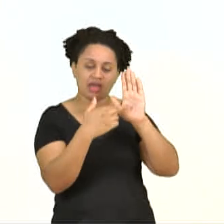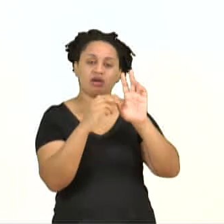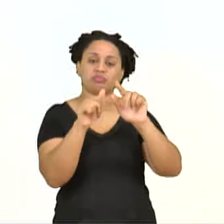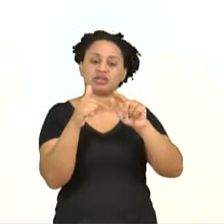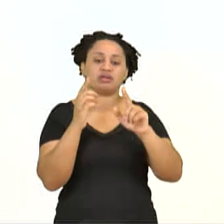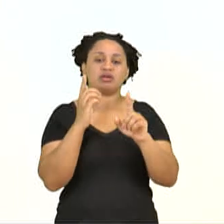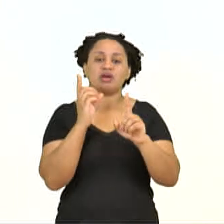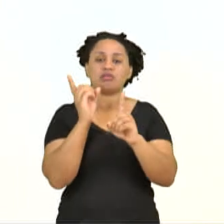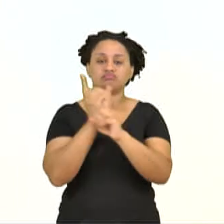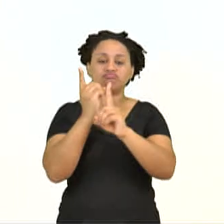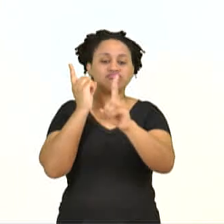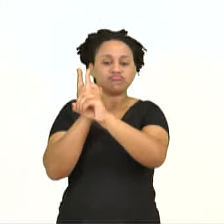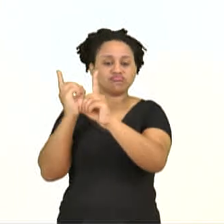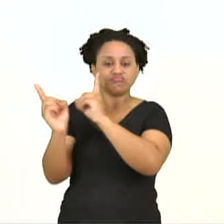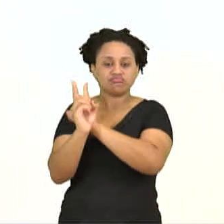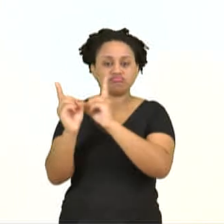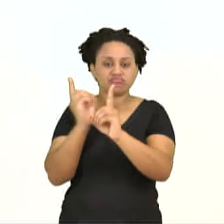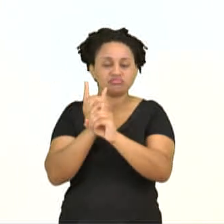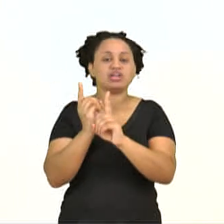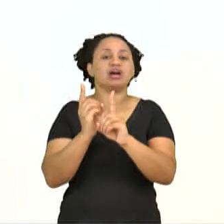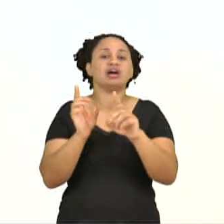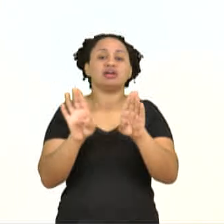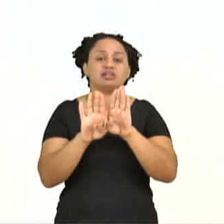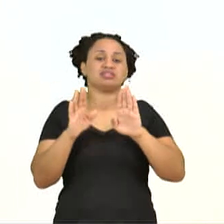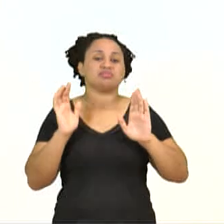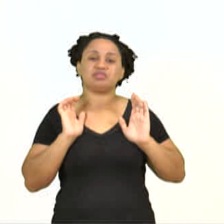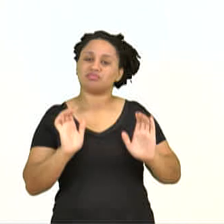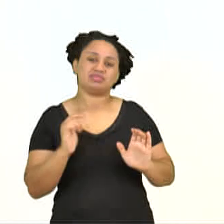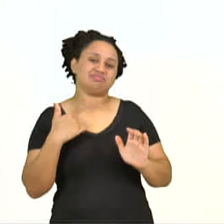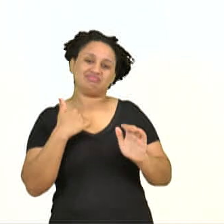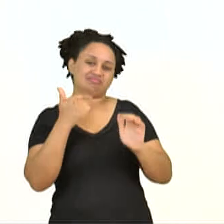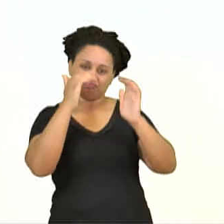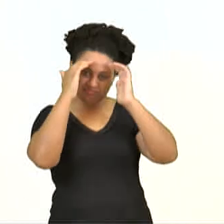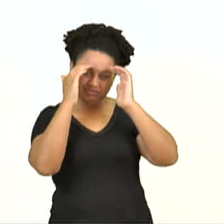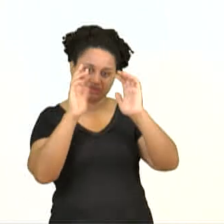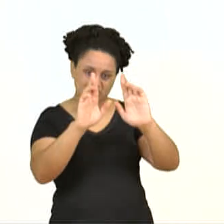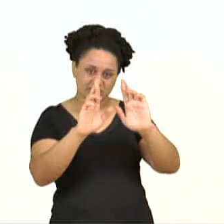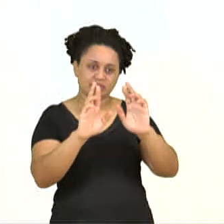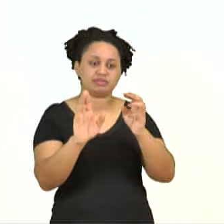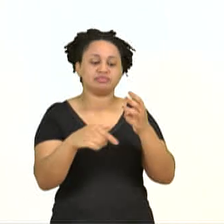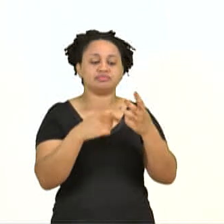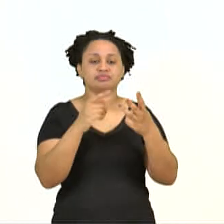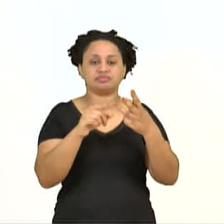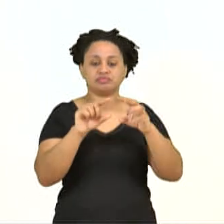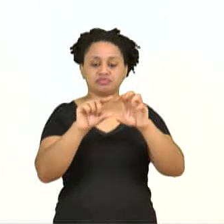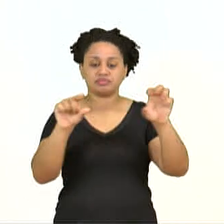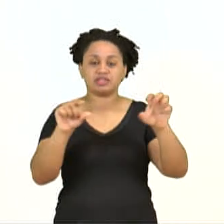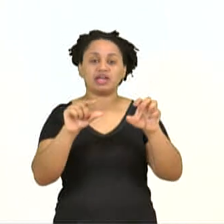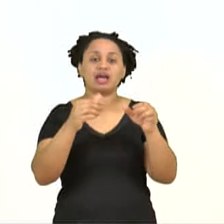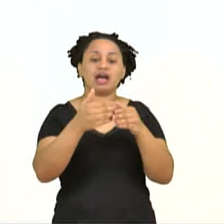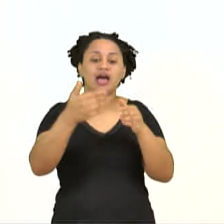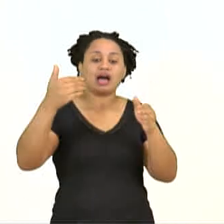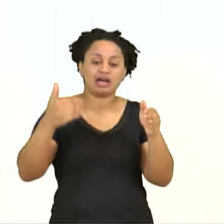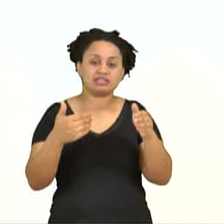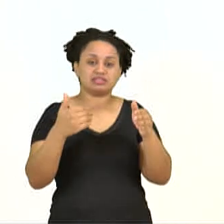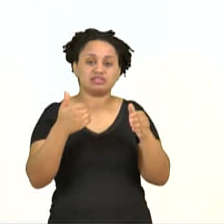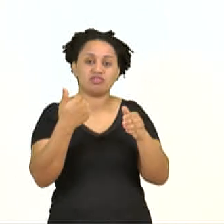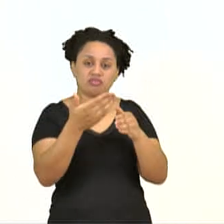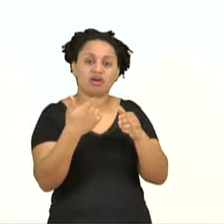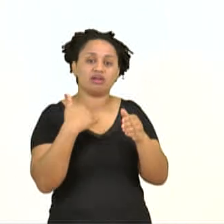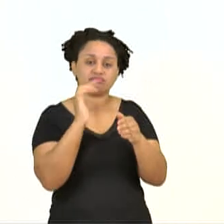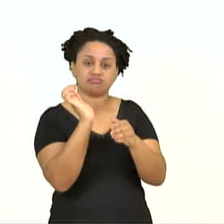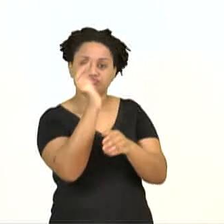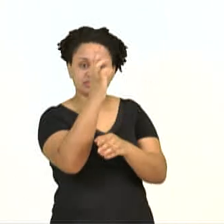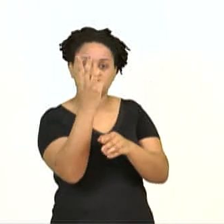comportamento antidesportivo? Arremessos à frente da linha de 3 pontos valem 3 pontos?